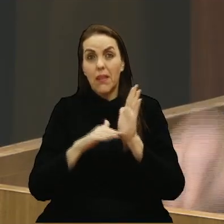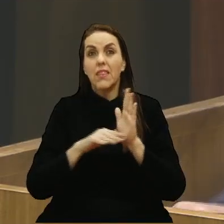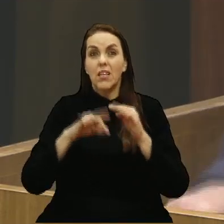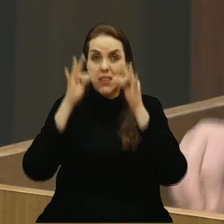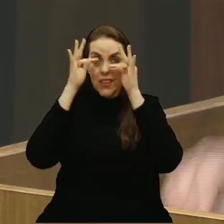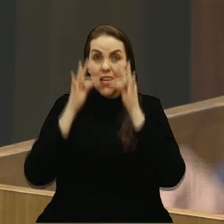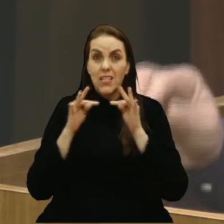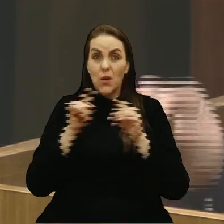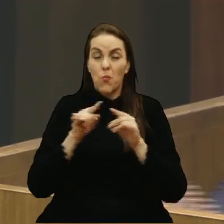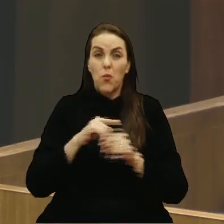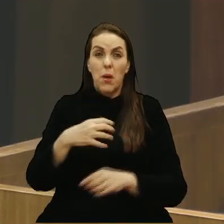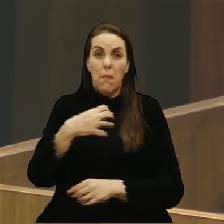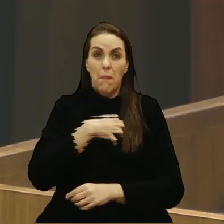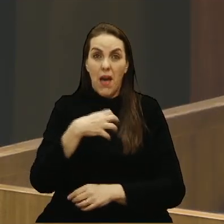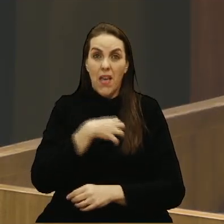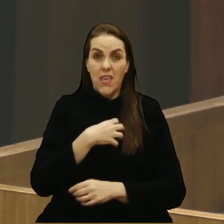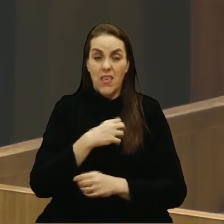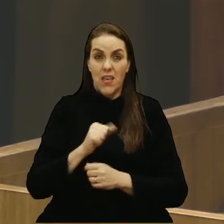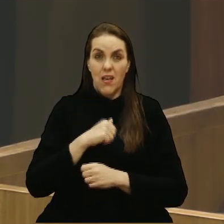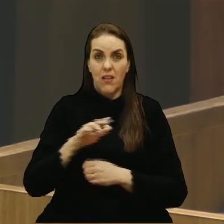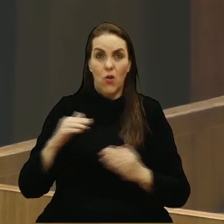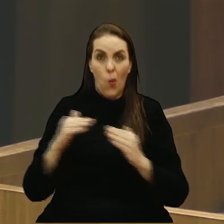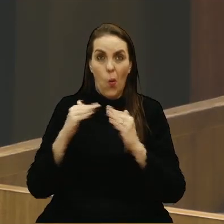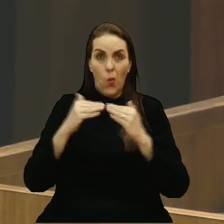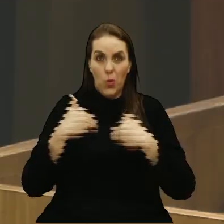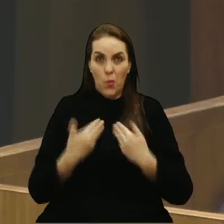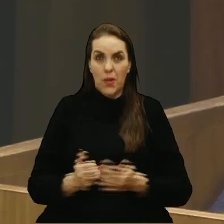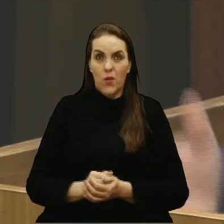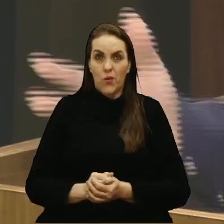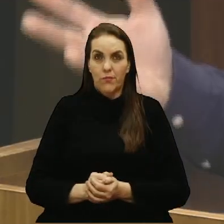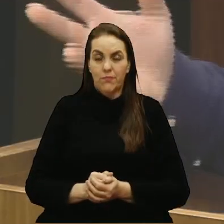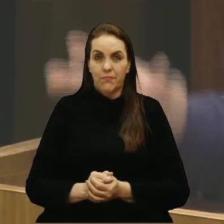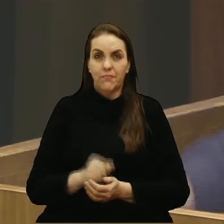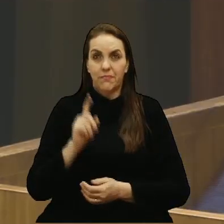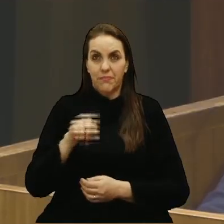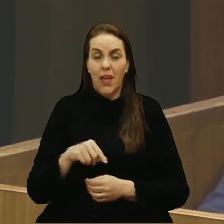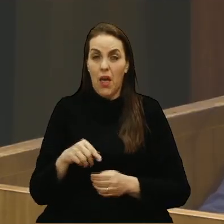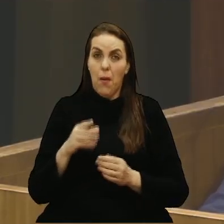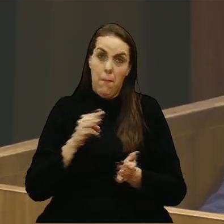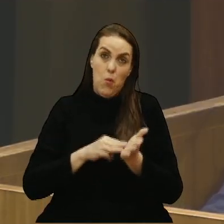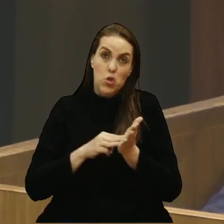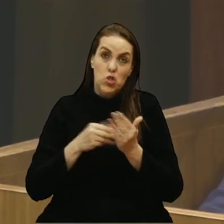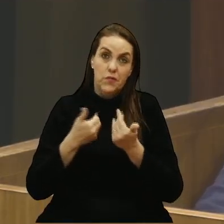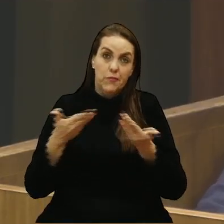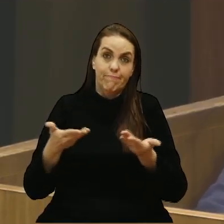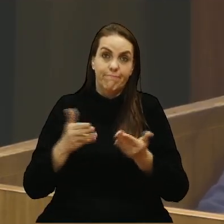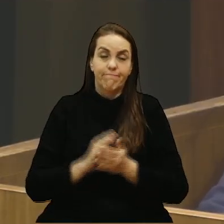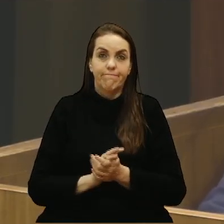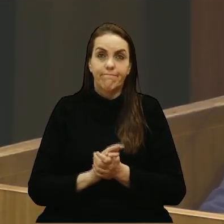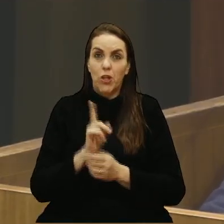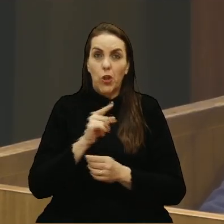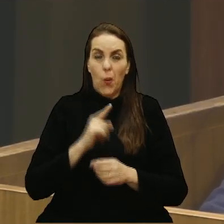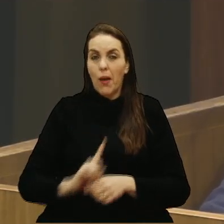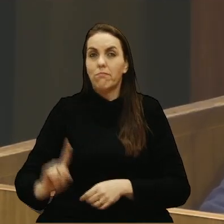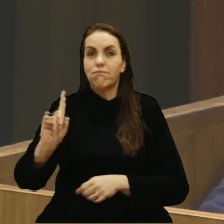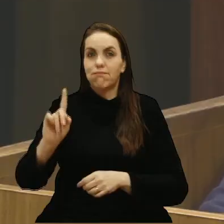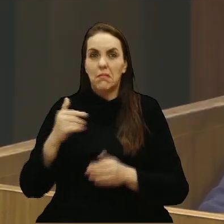testemunha baiana testemunhando a meu favor. Deve ter tido algum motivo, né? Não foram lá por